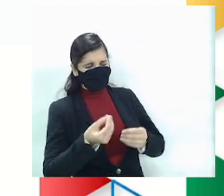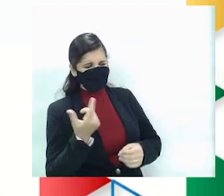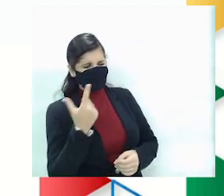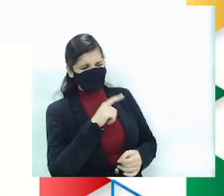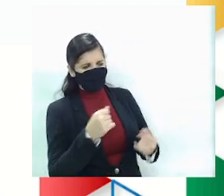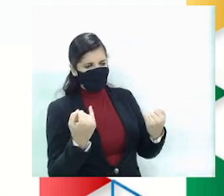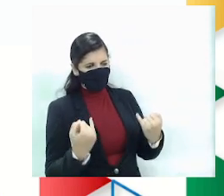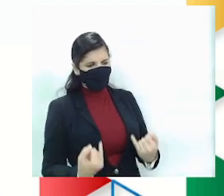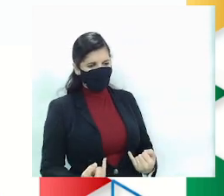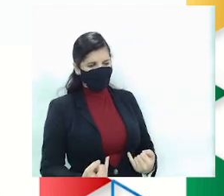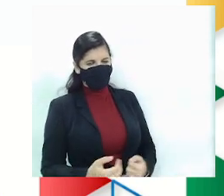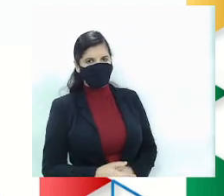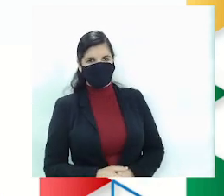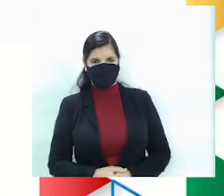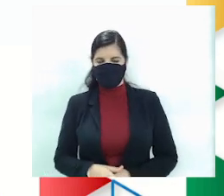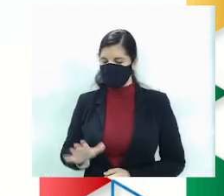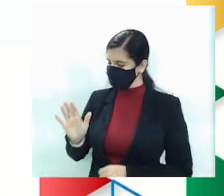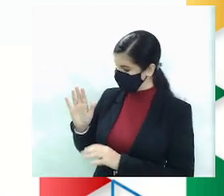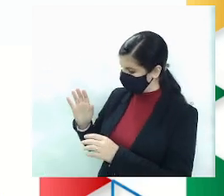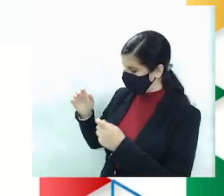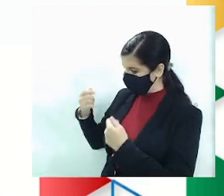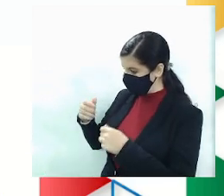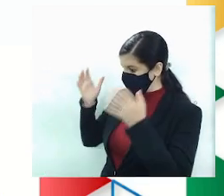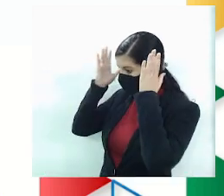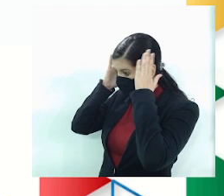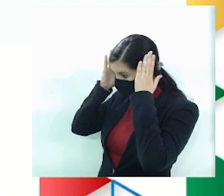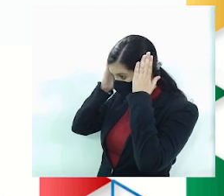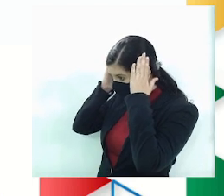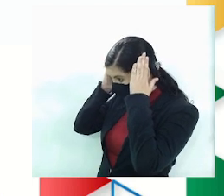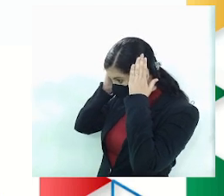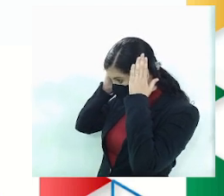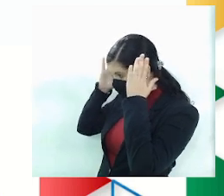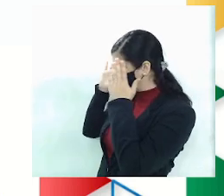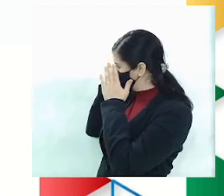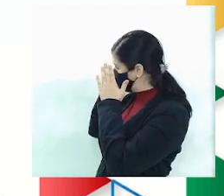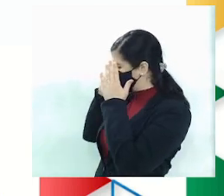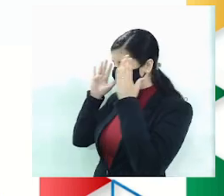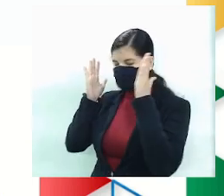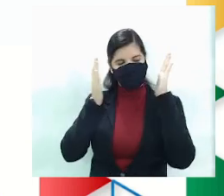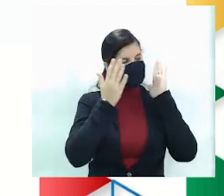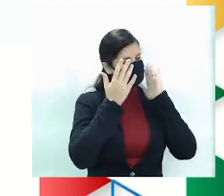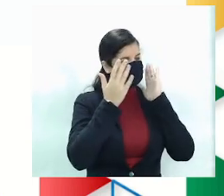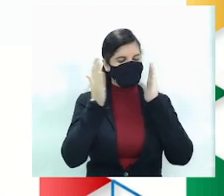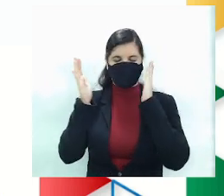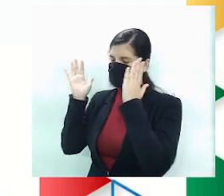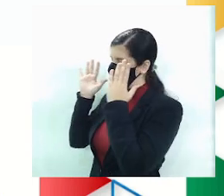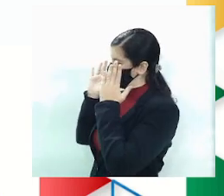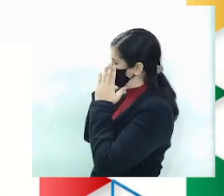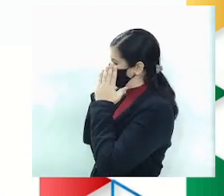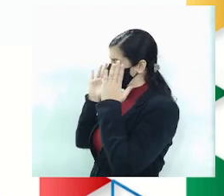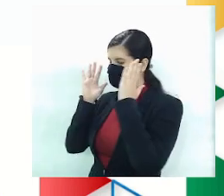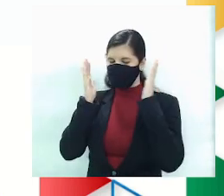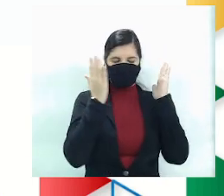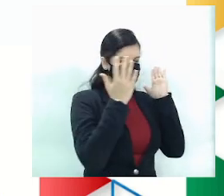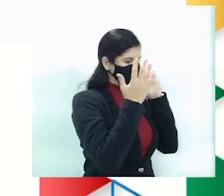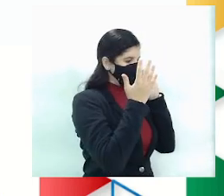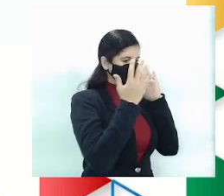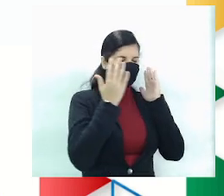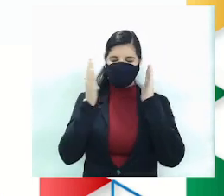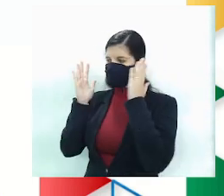emagrecer? Basta a senhora mover a cabeça da esquerda para a direita e da direita para a